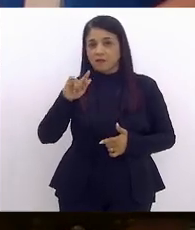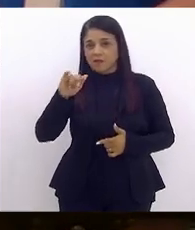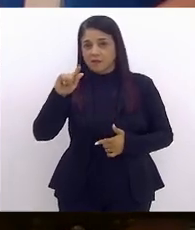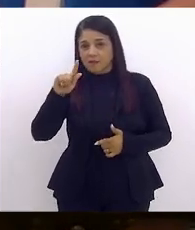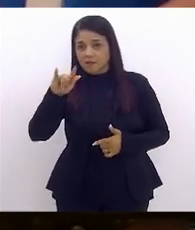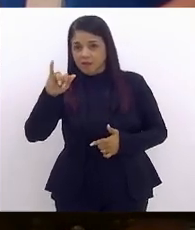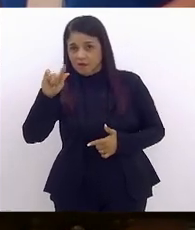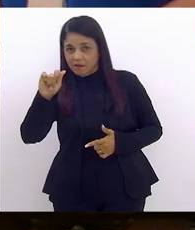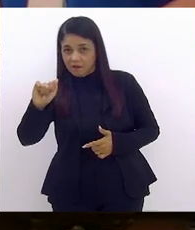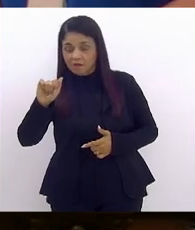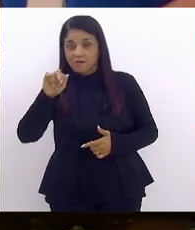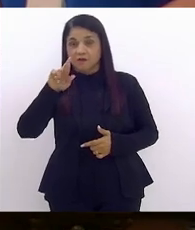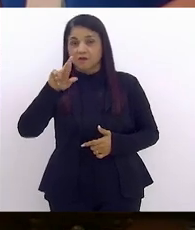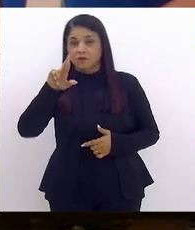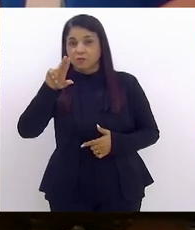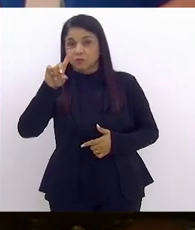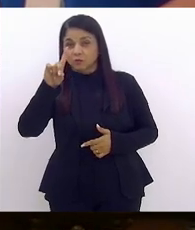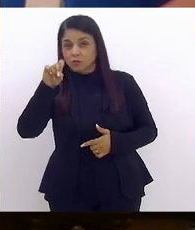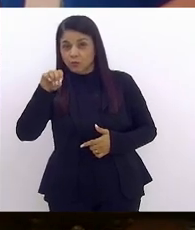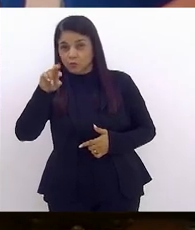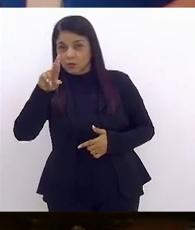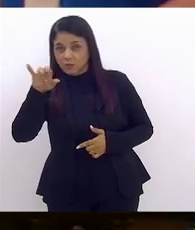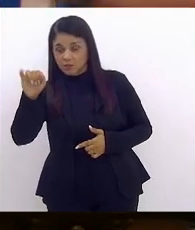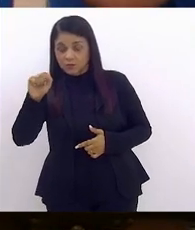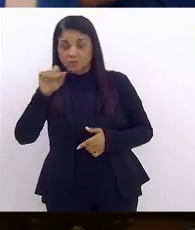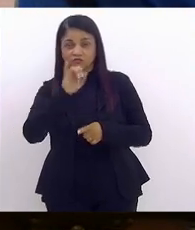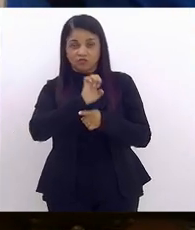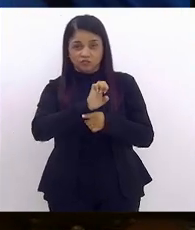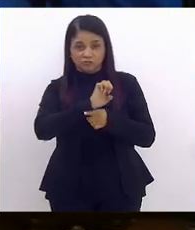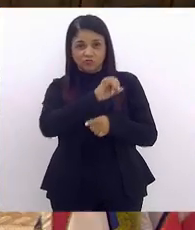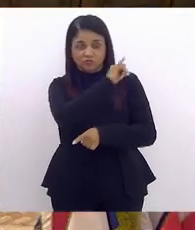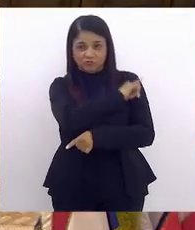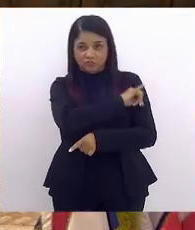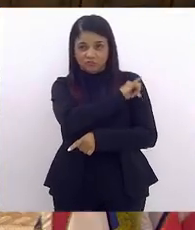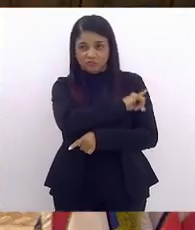Dr. Sandro da Silva Avelar.